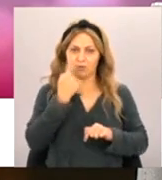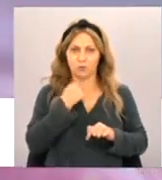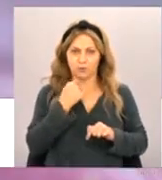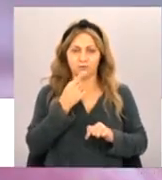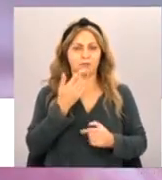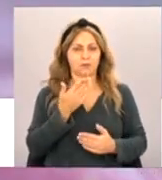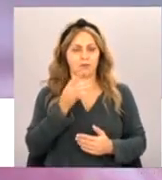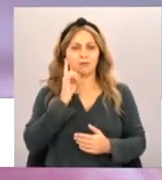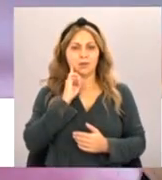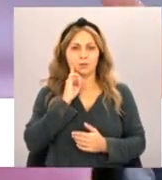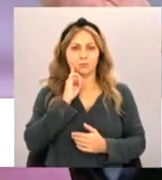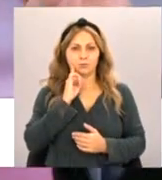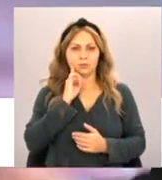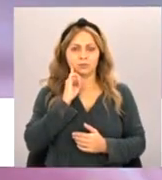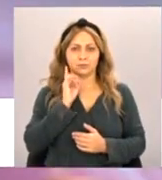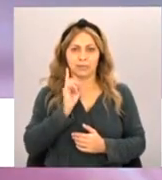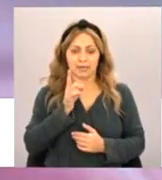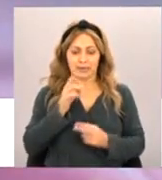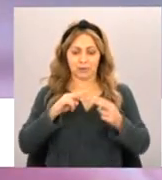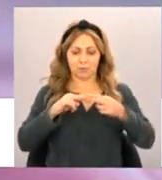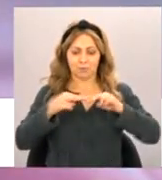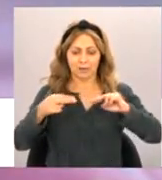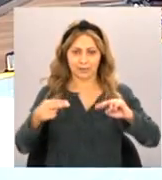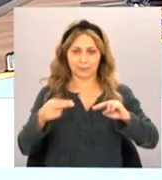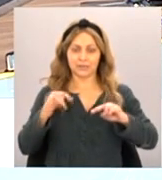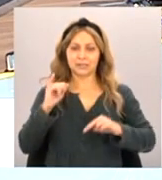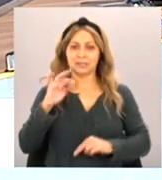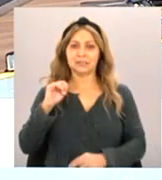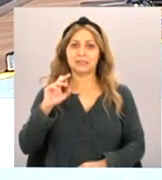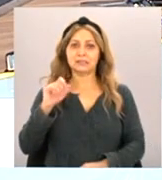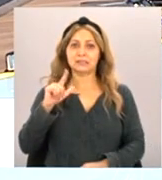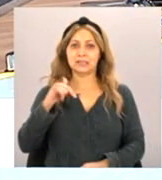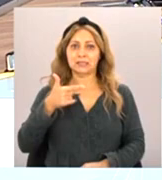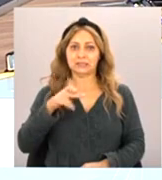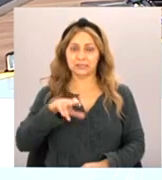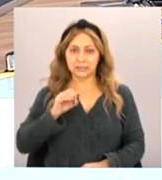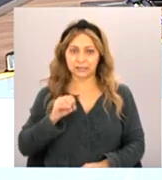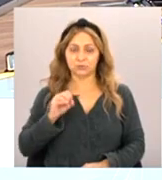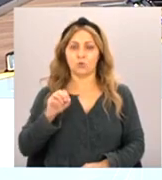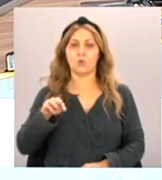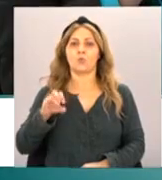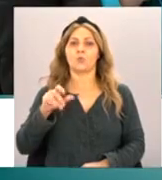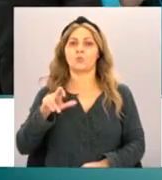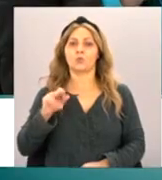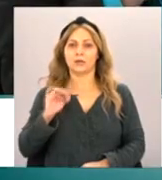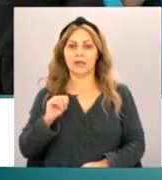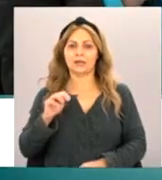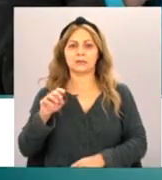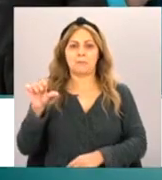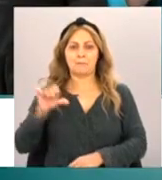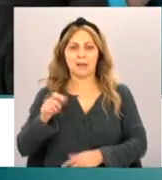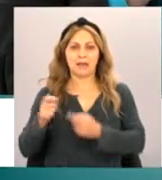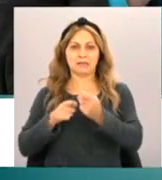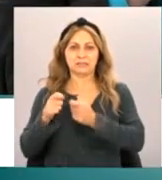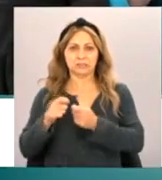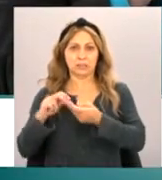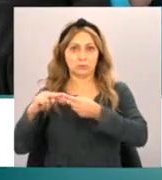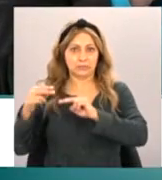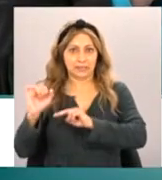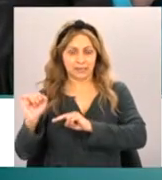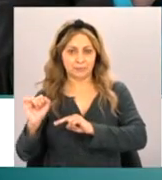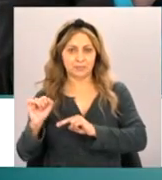importantíssimo no município governado por Isaltino Morais no combate a opacidade amar gestão autárquica